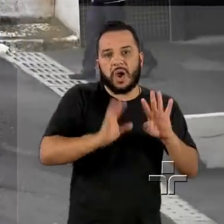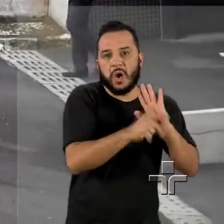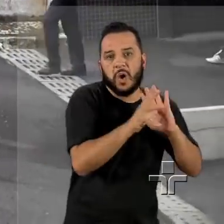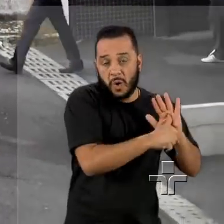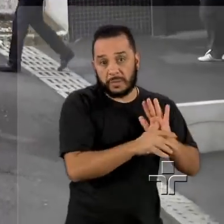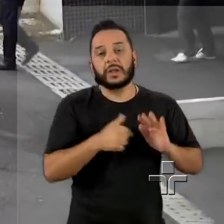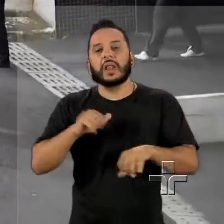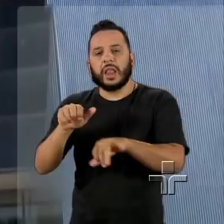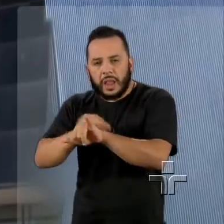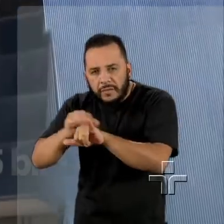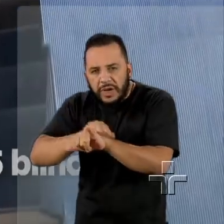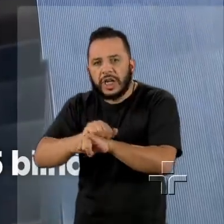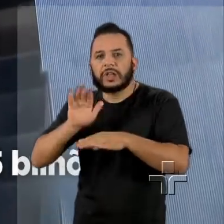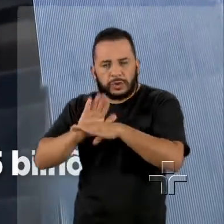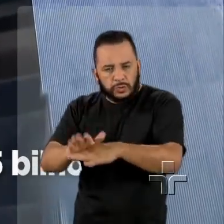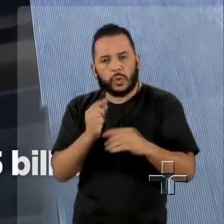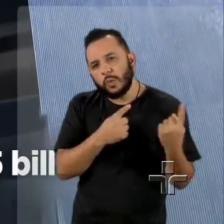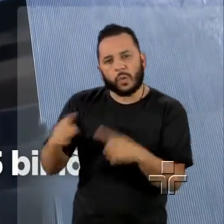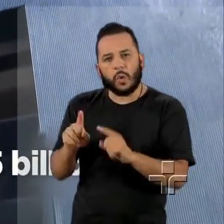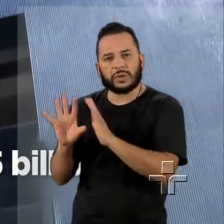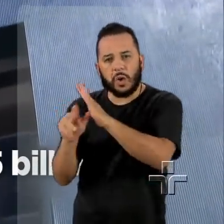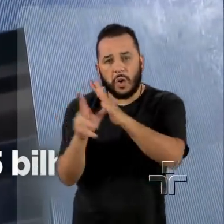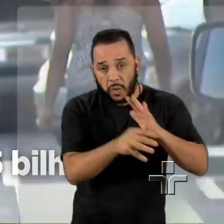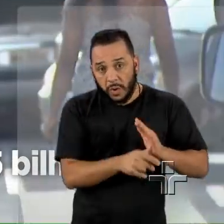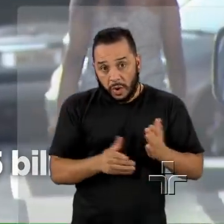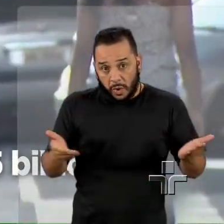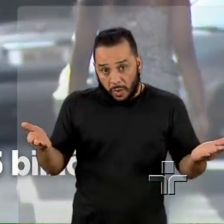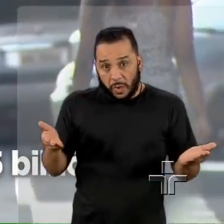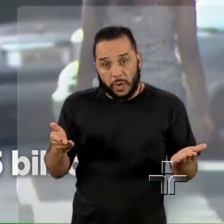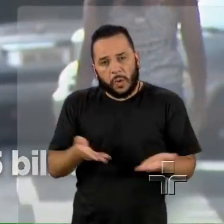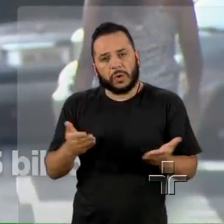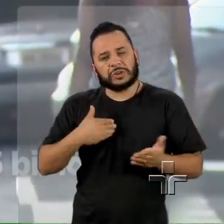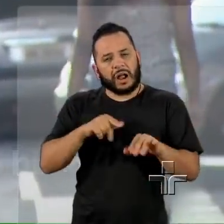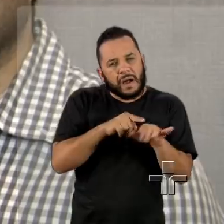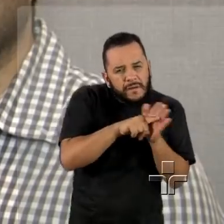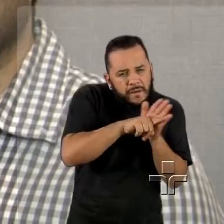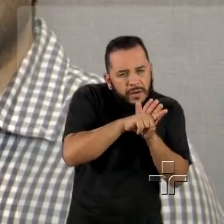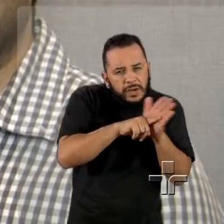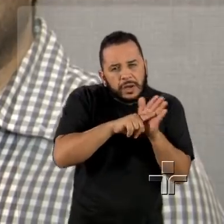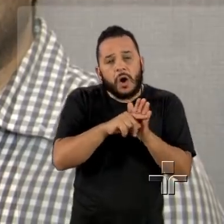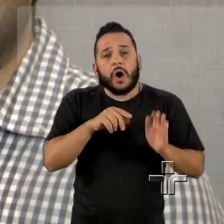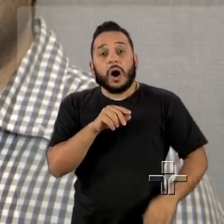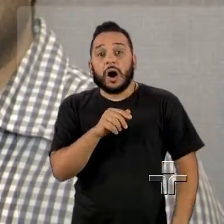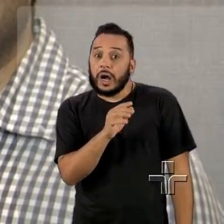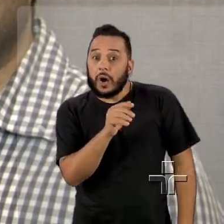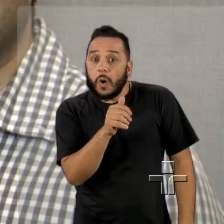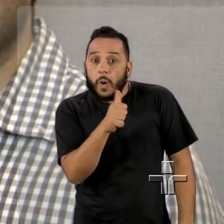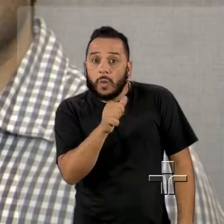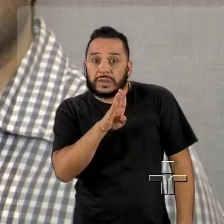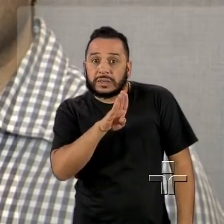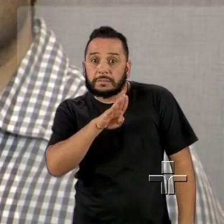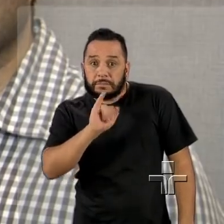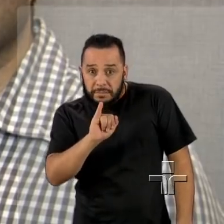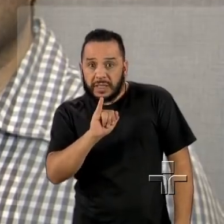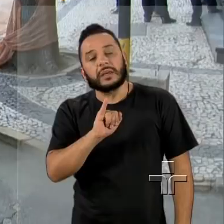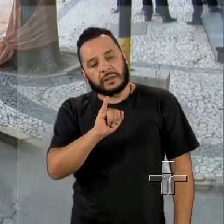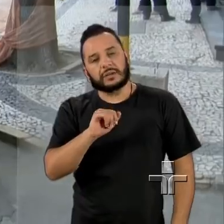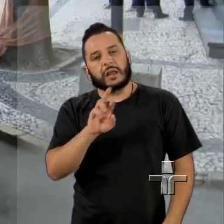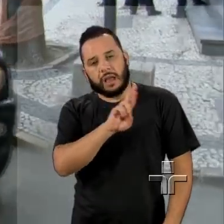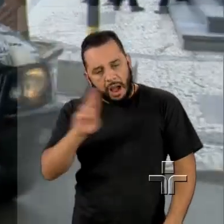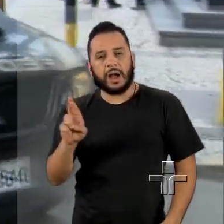no desenvolvimento do país. O país enfrenta outros problemas que também são graves, como violência urbana, infraestrutura